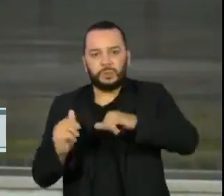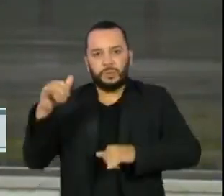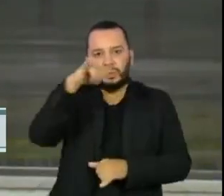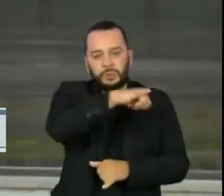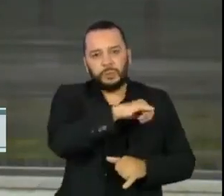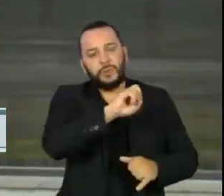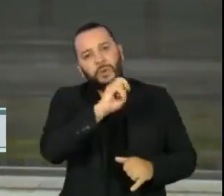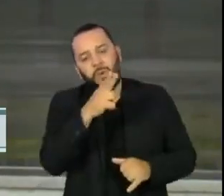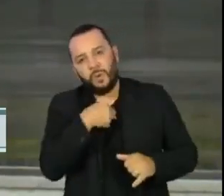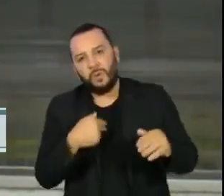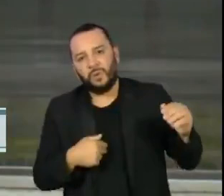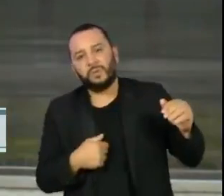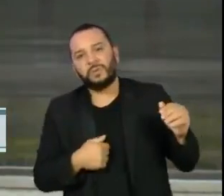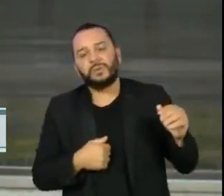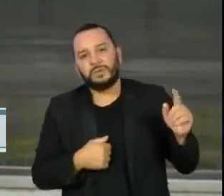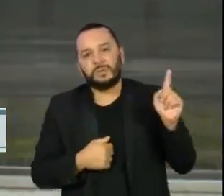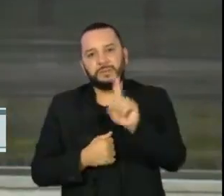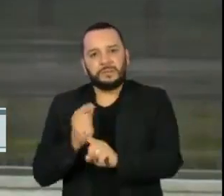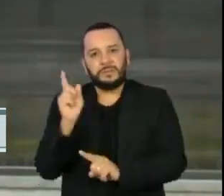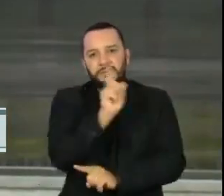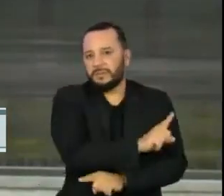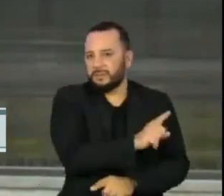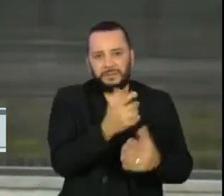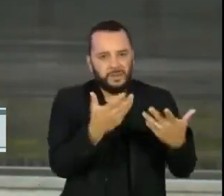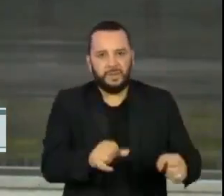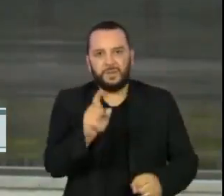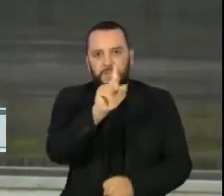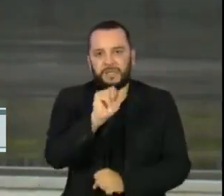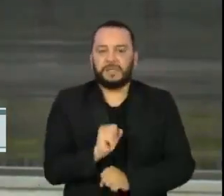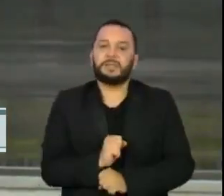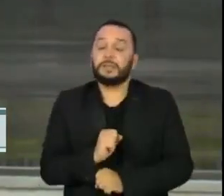Covid-19. Não faltará muito para que